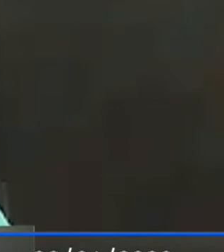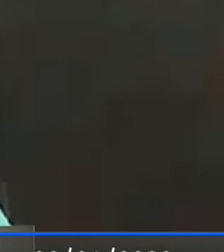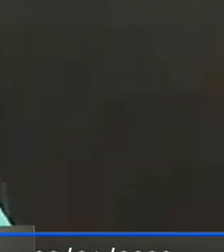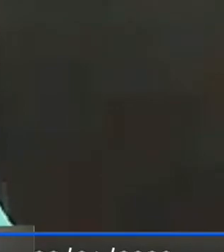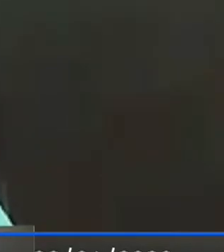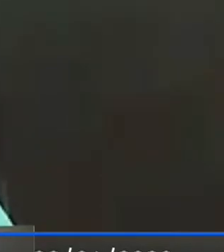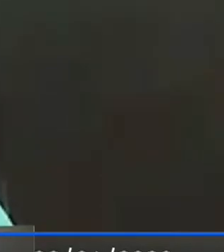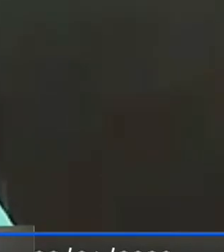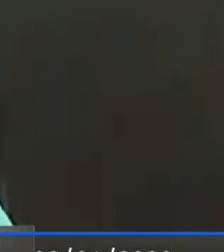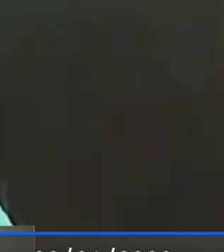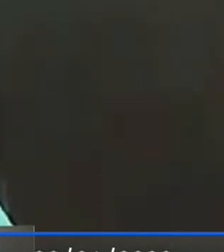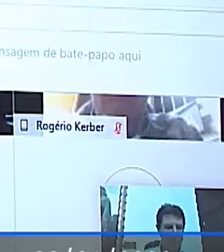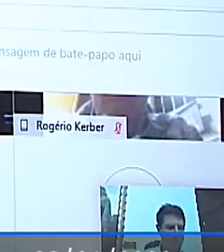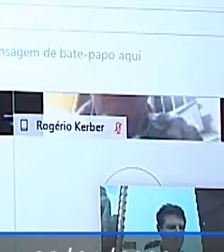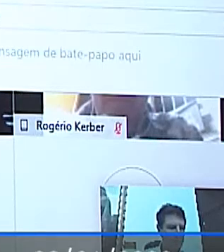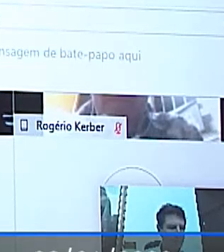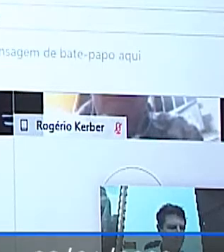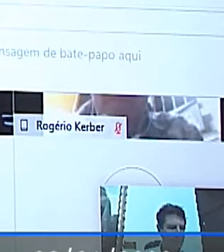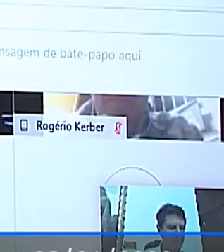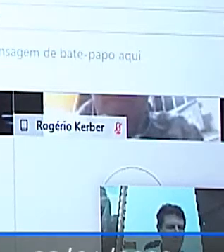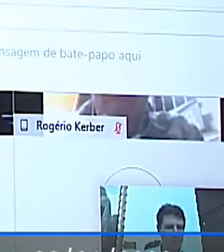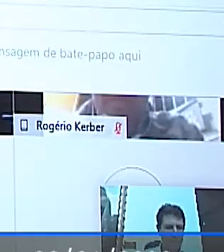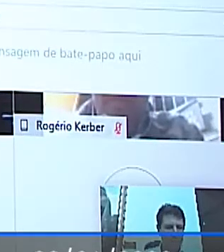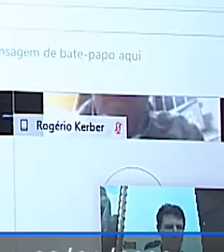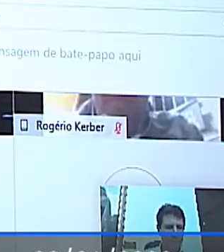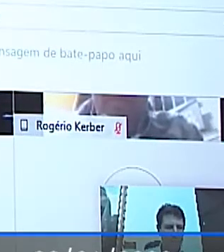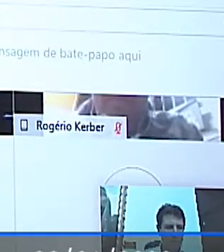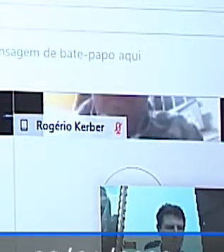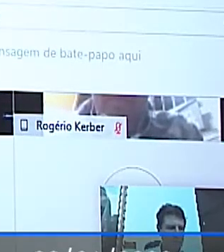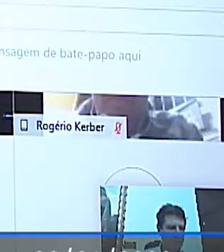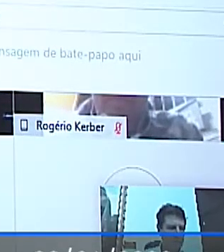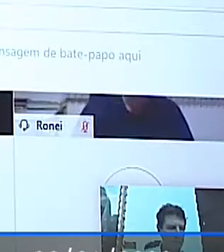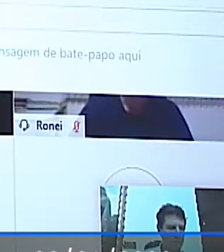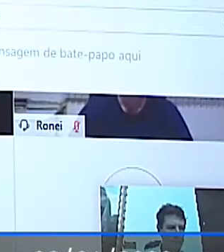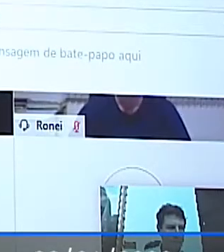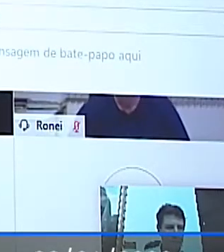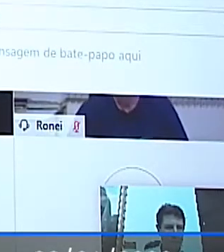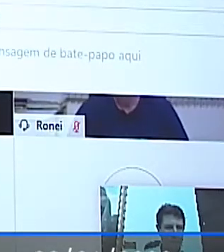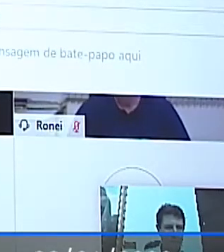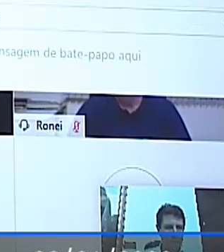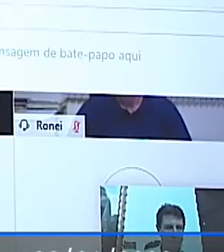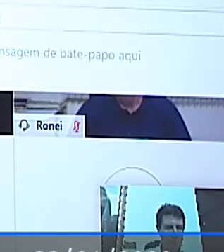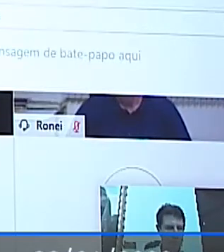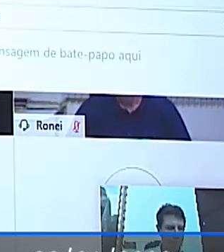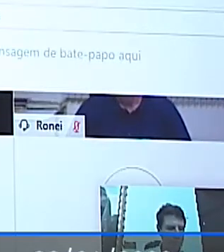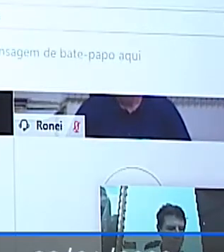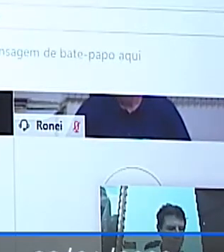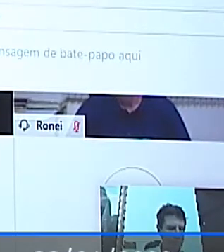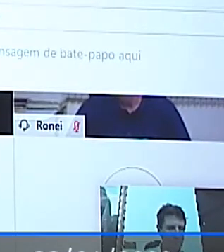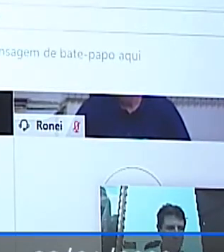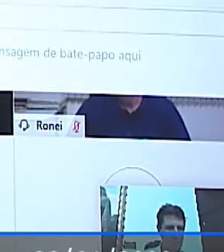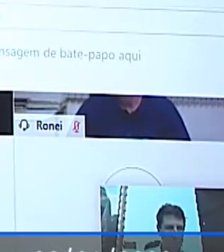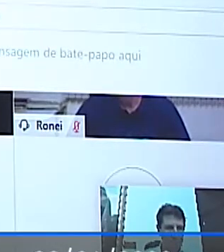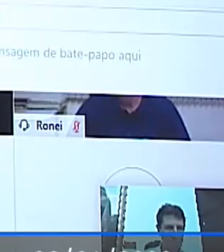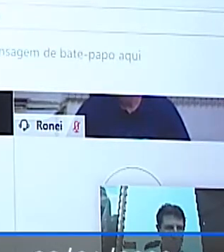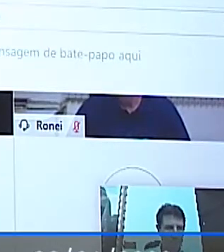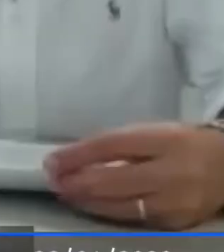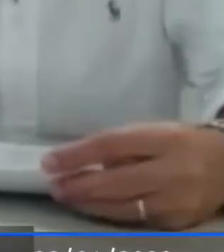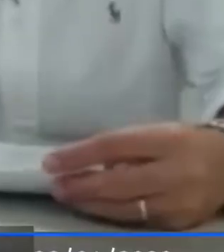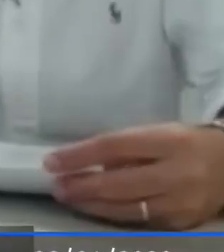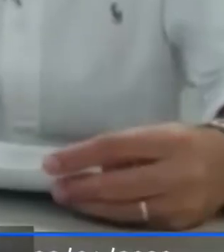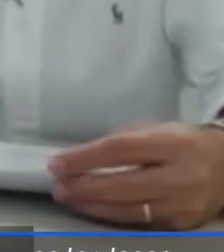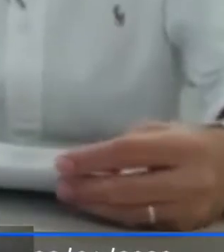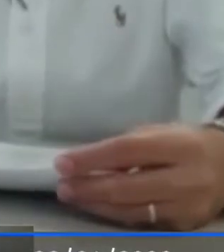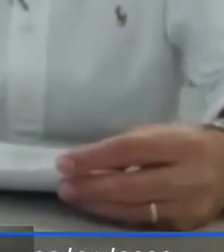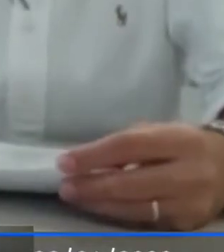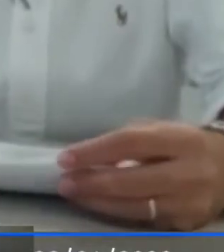Ótimo. Em relação a... Obrigado a todos. Aí a gente vai acatar praticamente